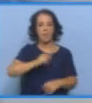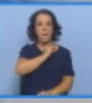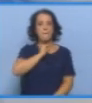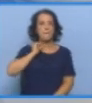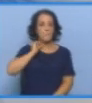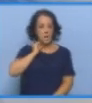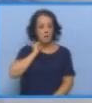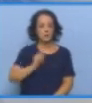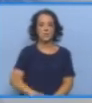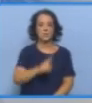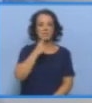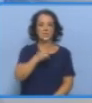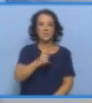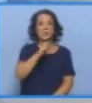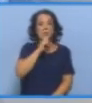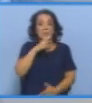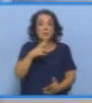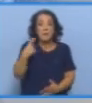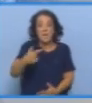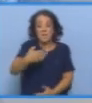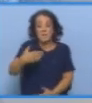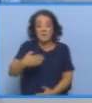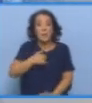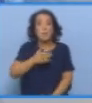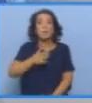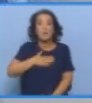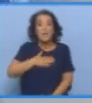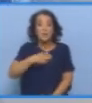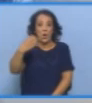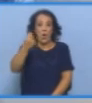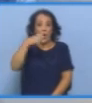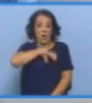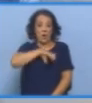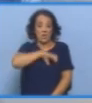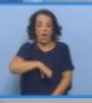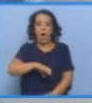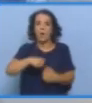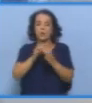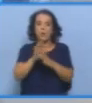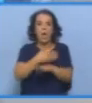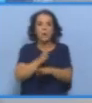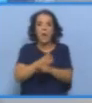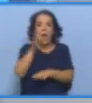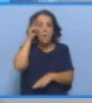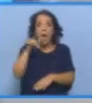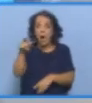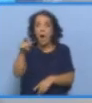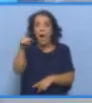há 17 empresas que estão todas com salários em atraso. Aqui na região da Almada, estas empresas, e assim, olha, fala